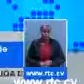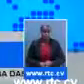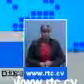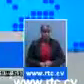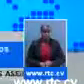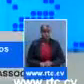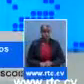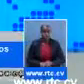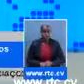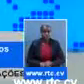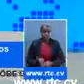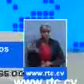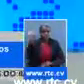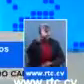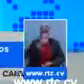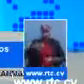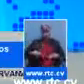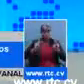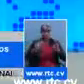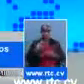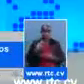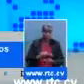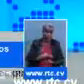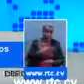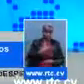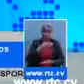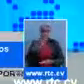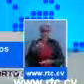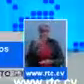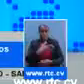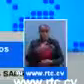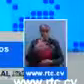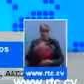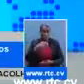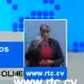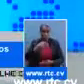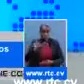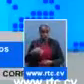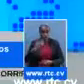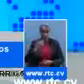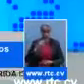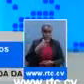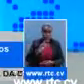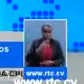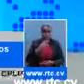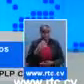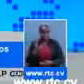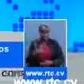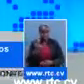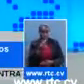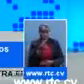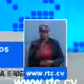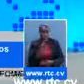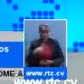o governo autorizou o empréstimo de um milhão e maio de 1,5 milhões já que assim vê o valor destina-se a